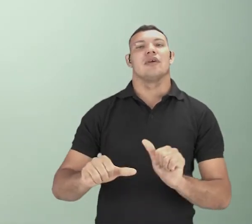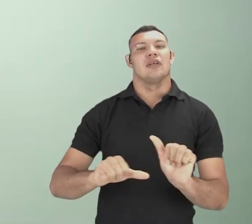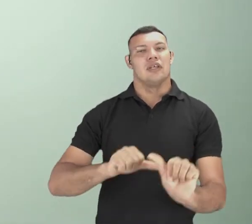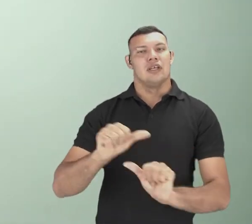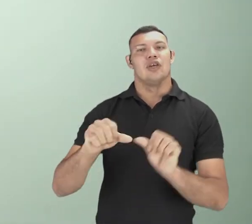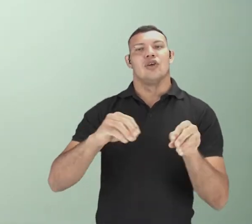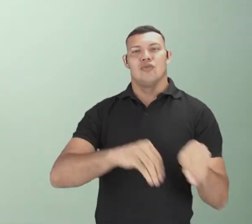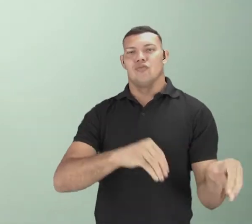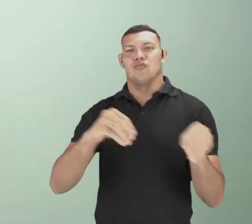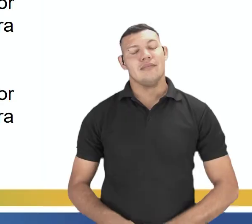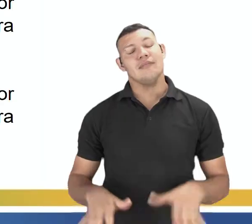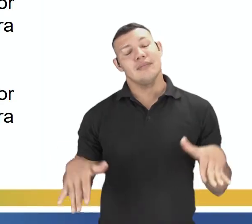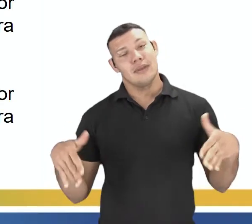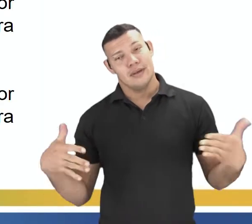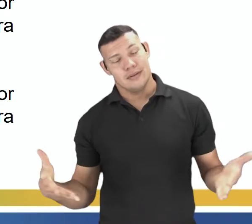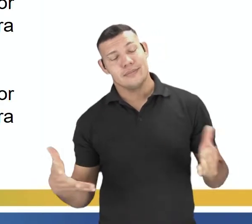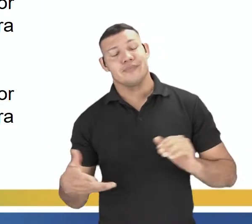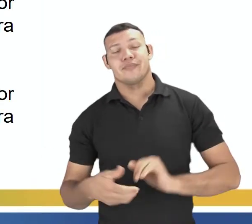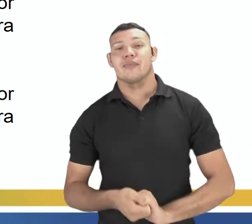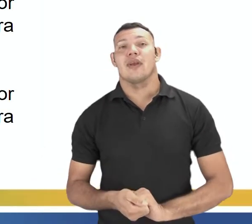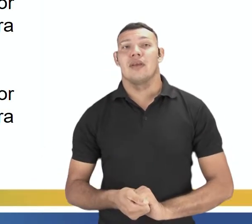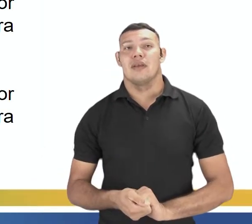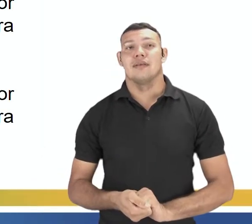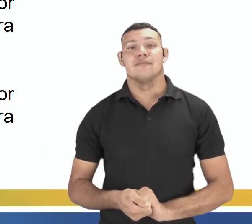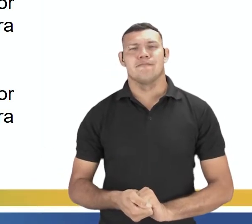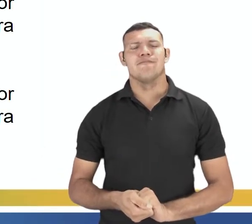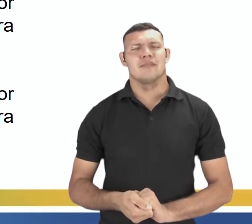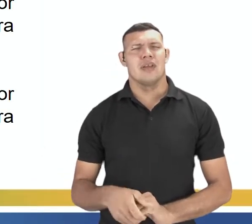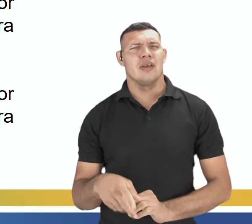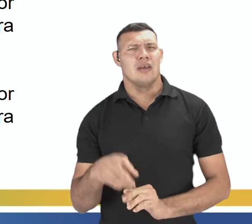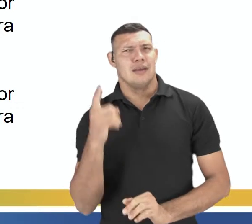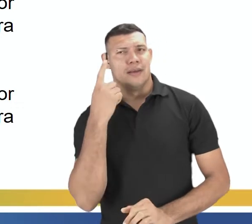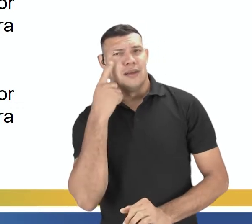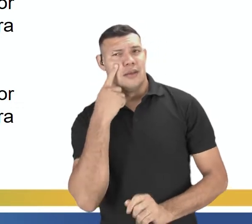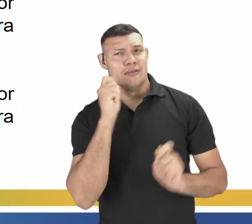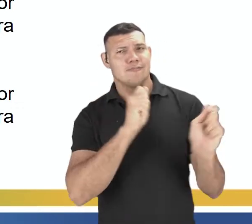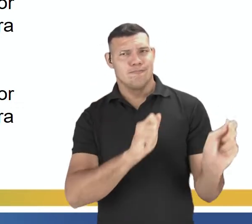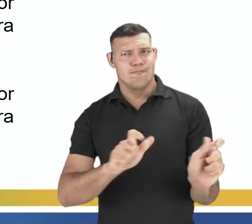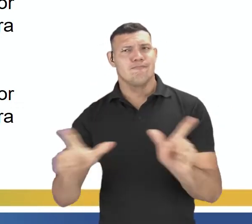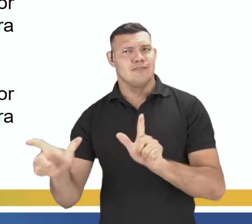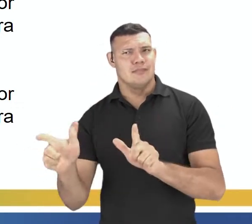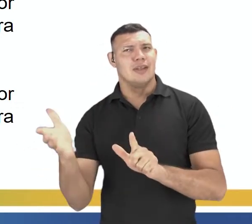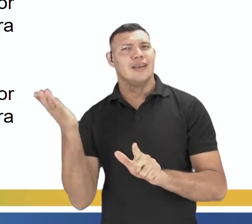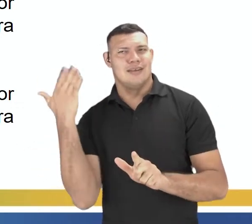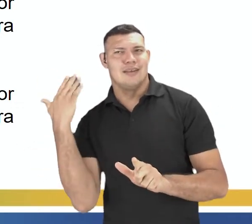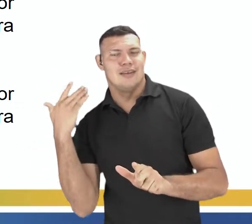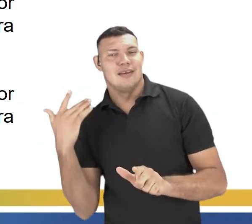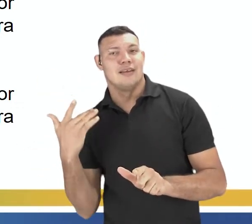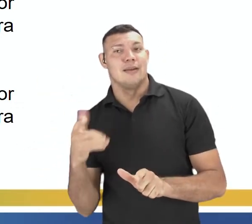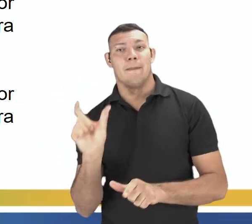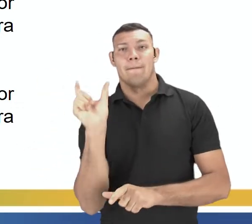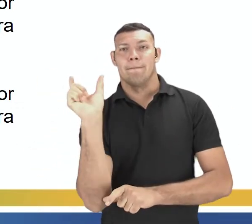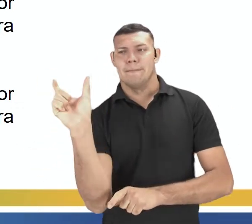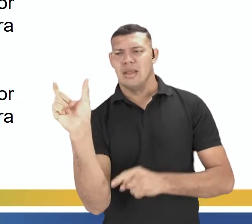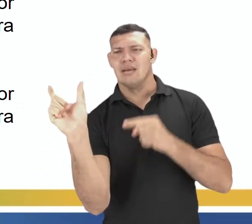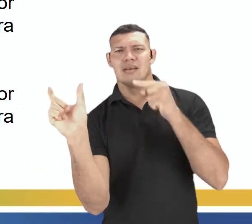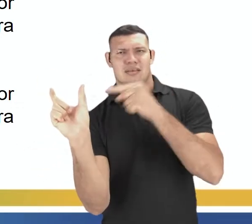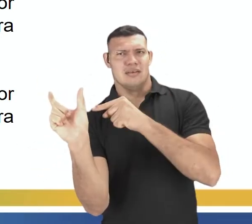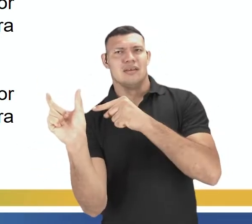é permanente. Como podemos ver no slide anterior, as palavras elas são formadas